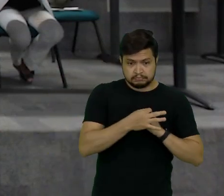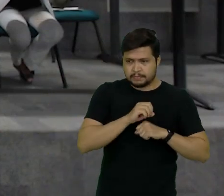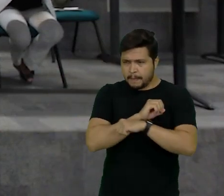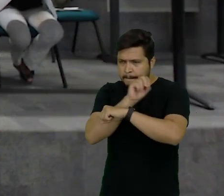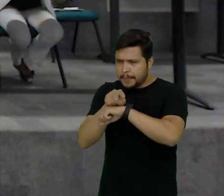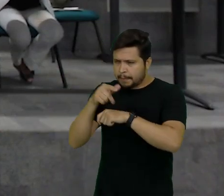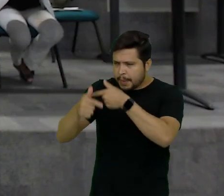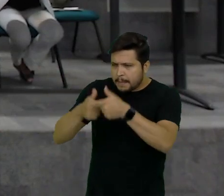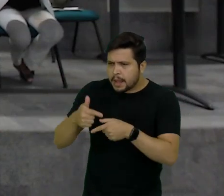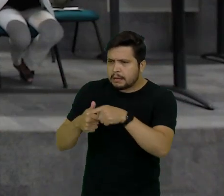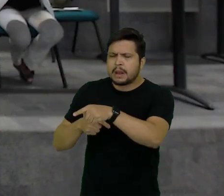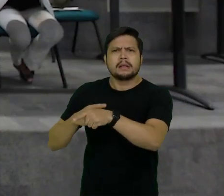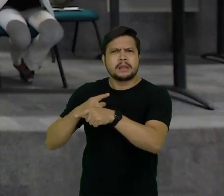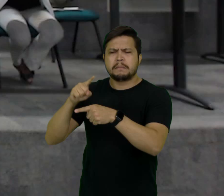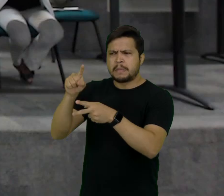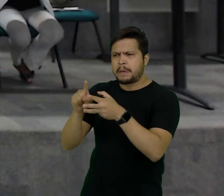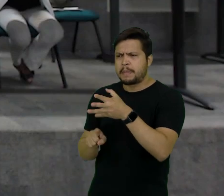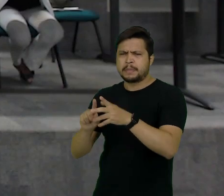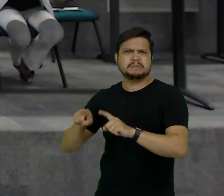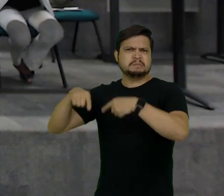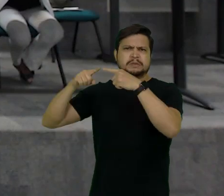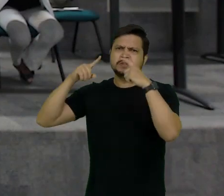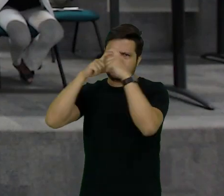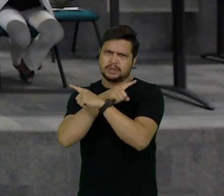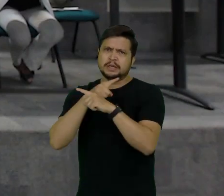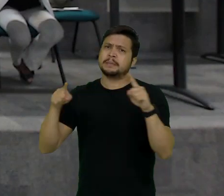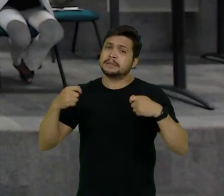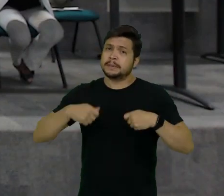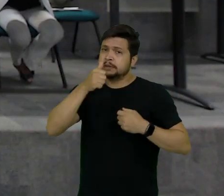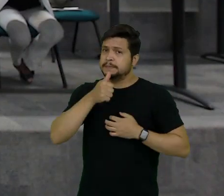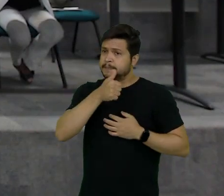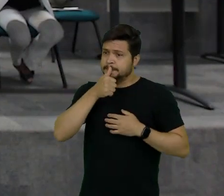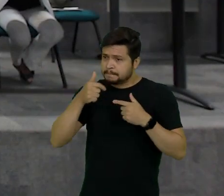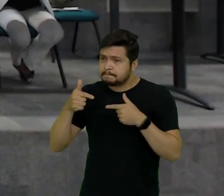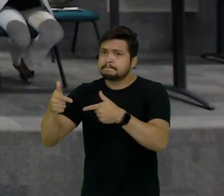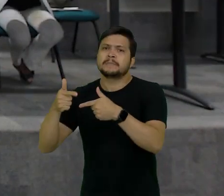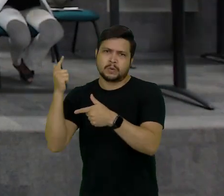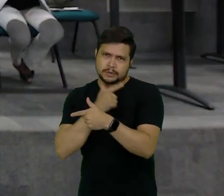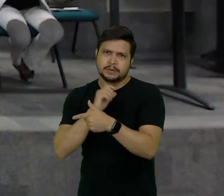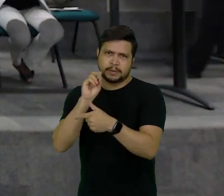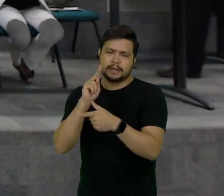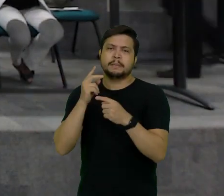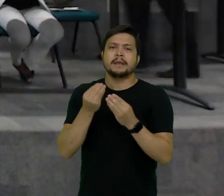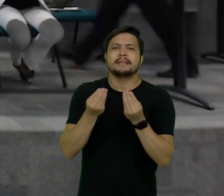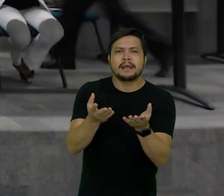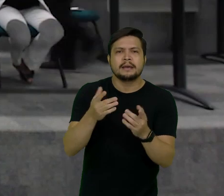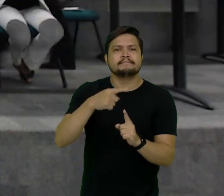a vida das pessoas. Vamos aproveitar o nosso simpósio, que vai ser de grande proveito. Muito obrigado.